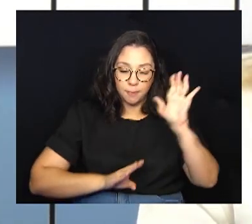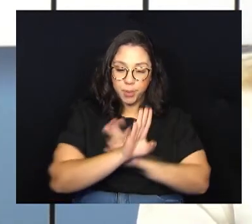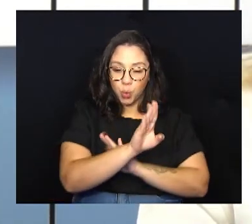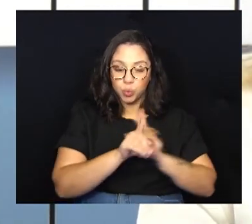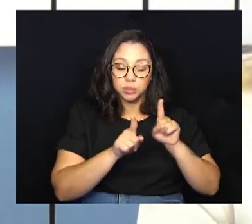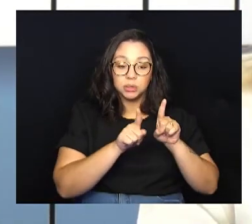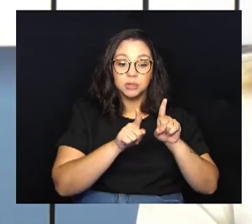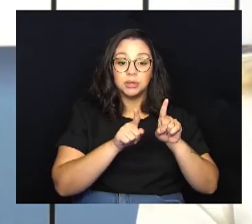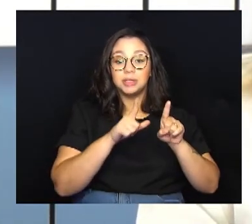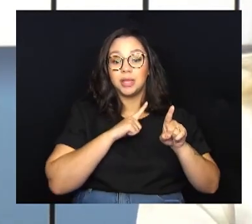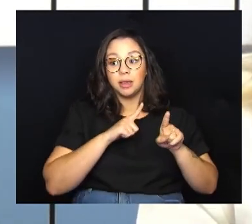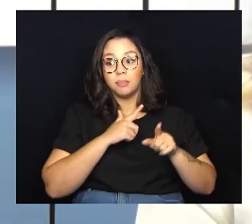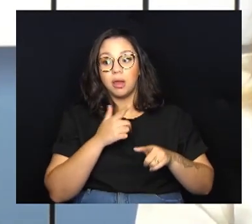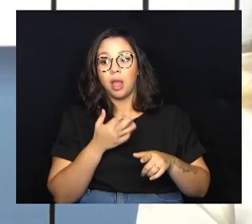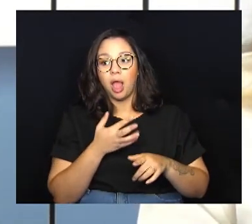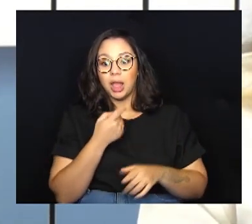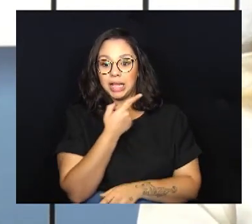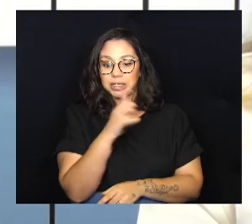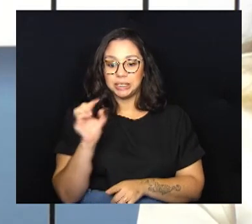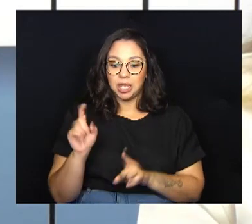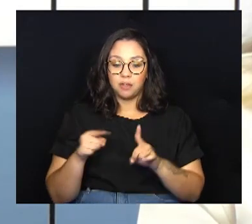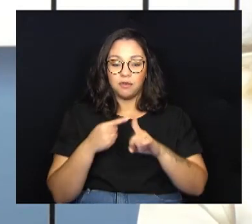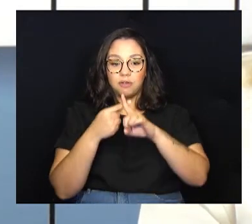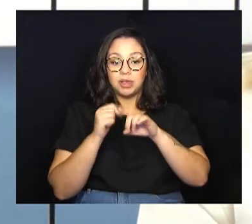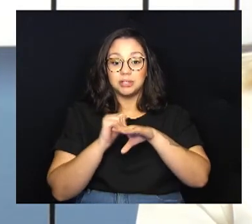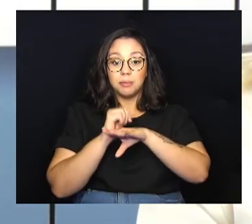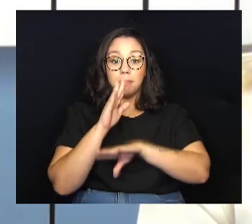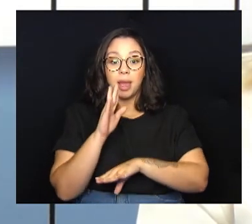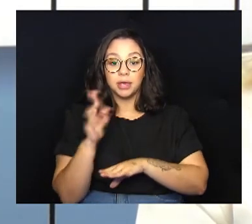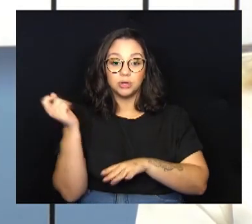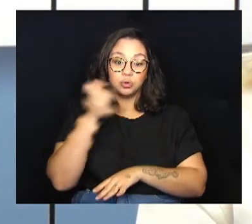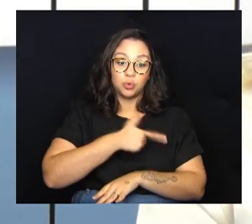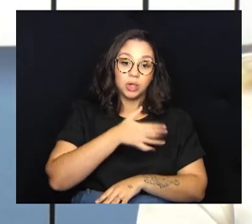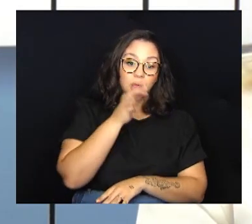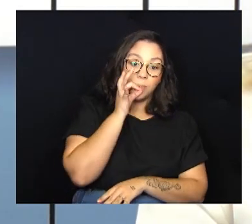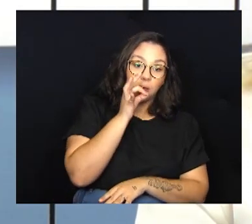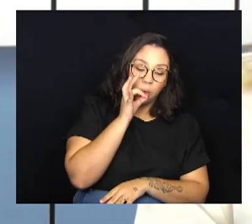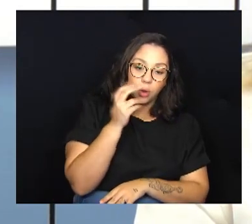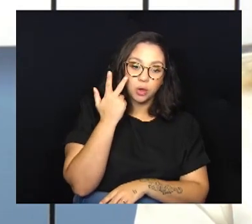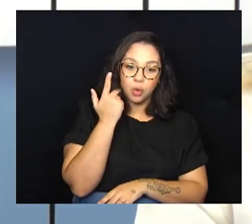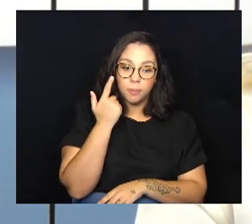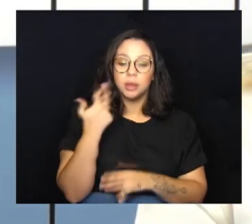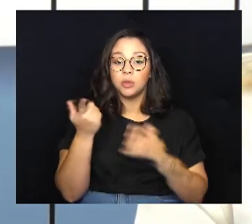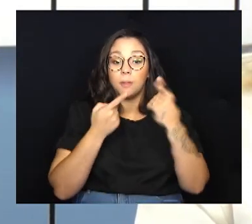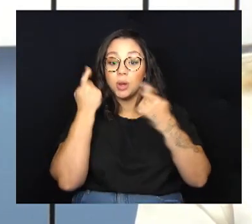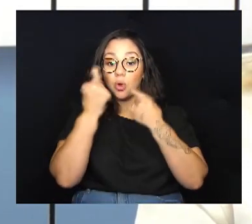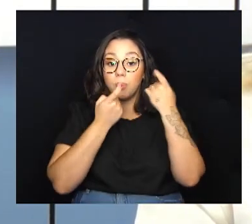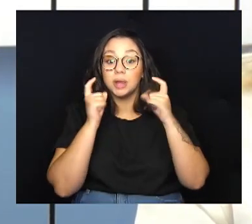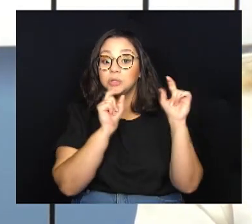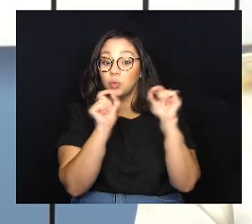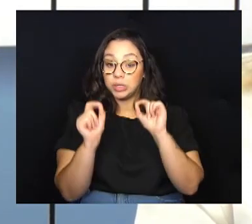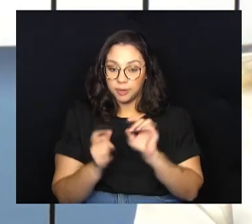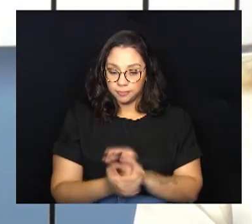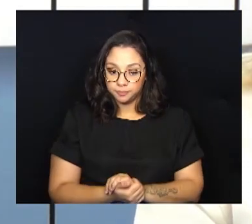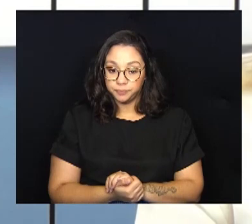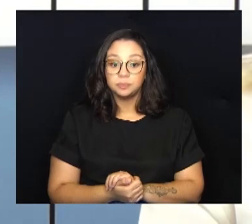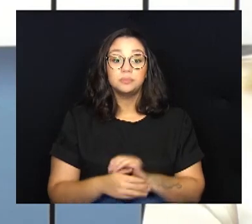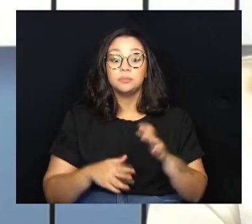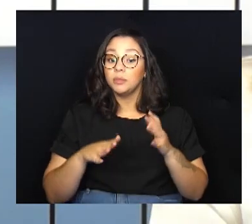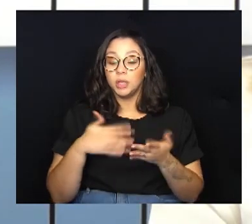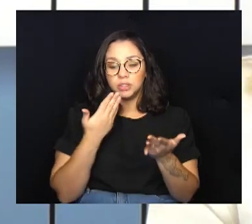na região central da cidade, como também ali na região da vila, ali